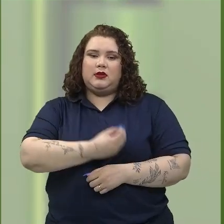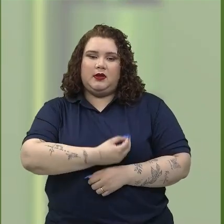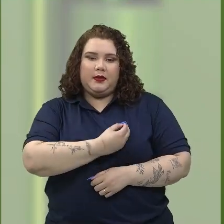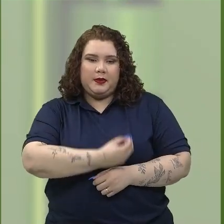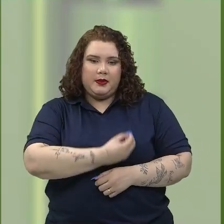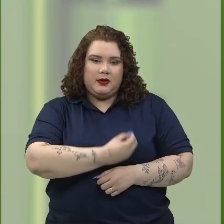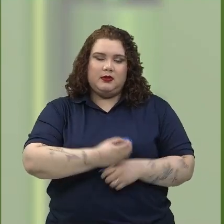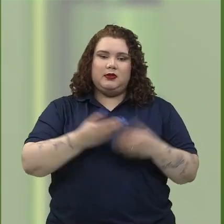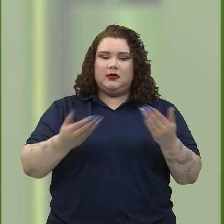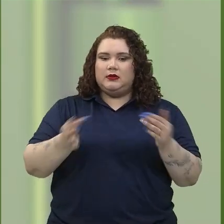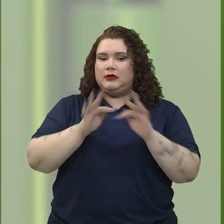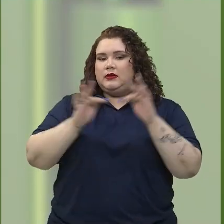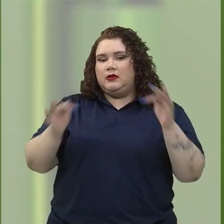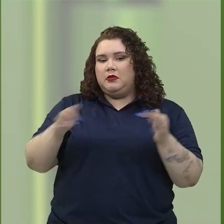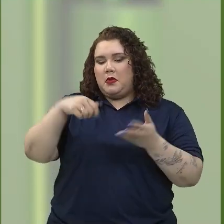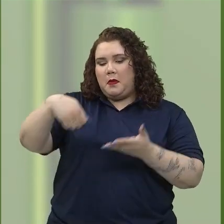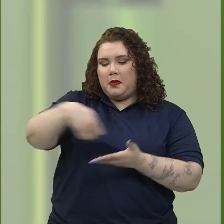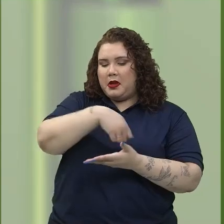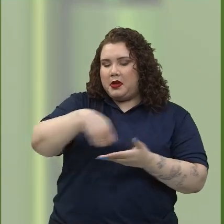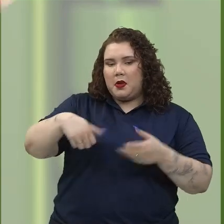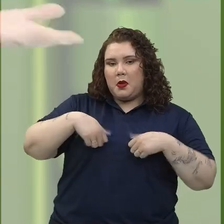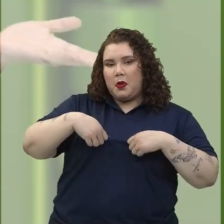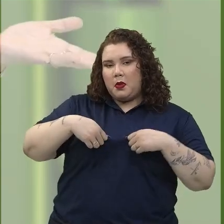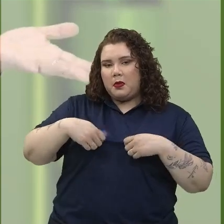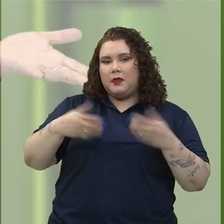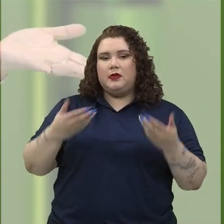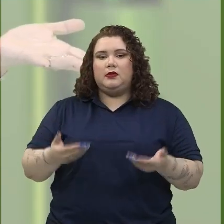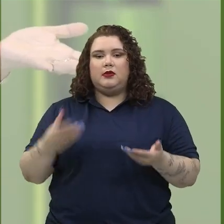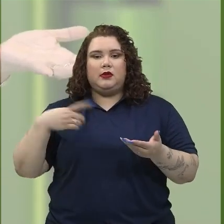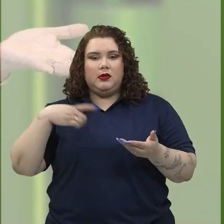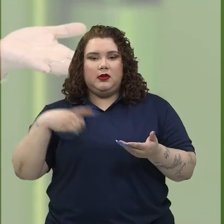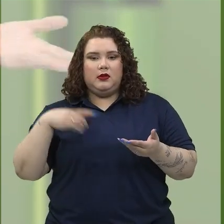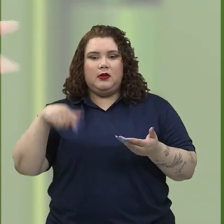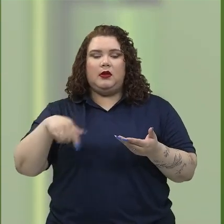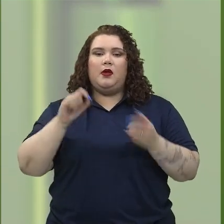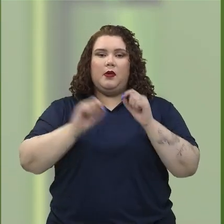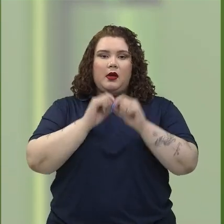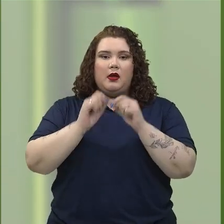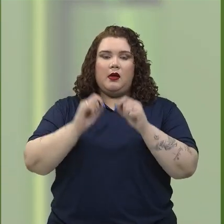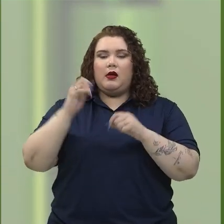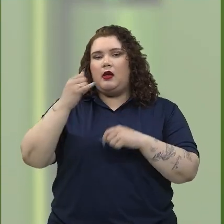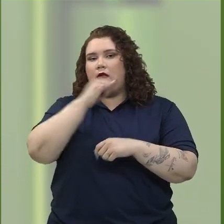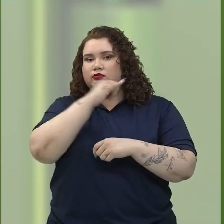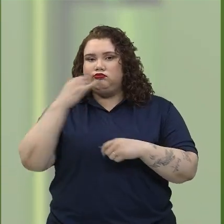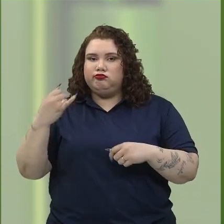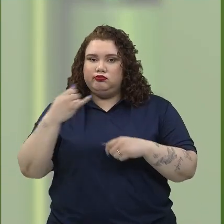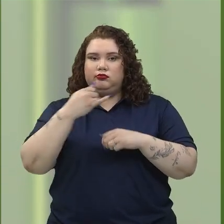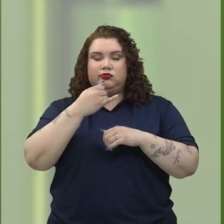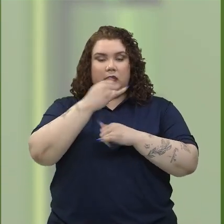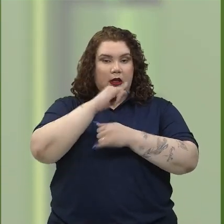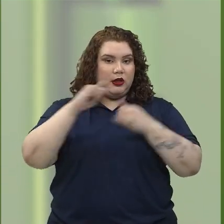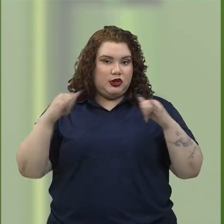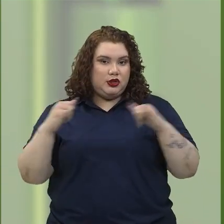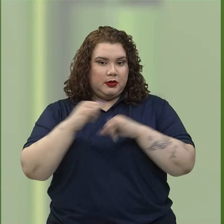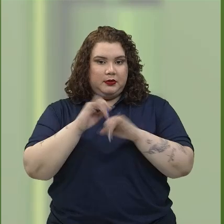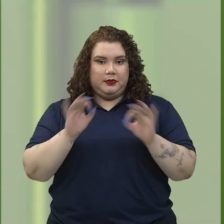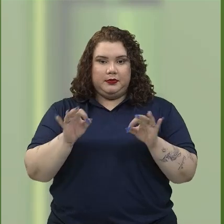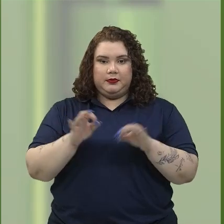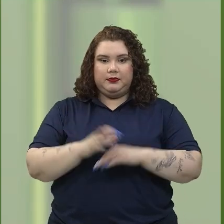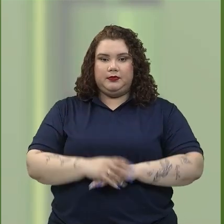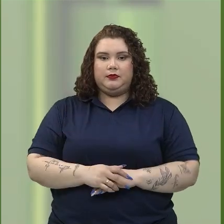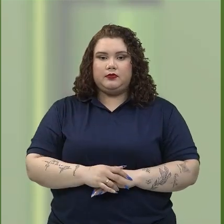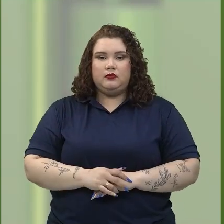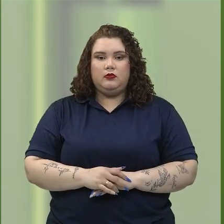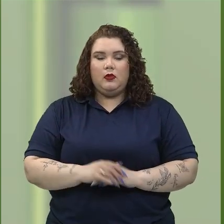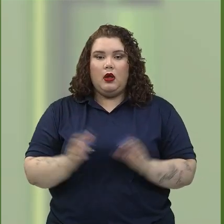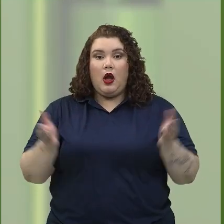fato de você passar uma roupa, eu tenho aí a eletrodinâmica. Muito bem. E agora, com base no